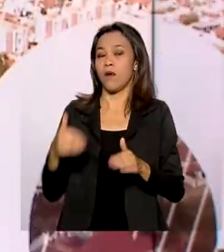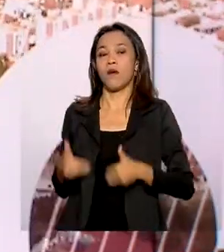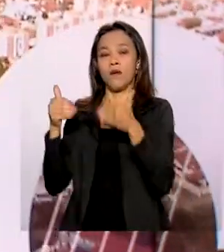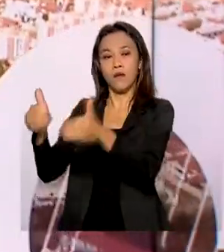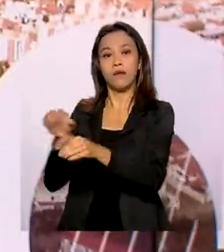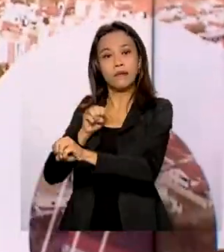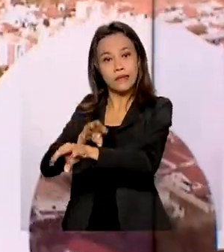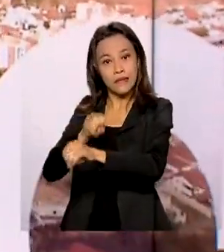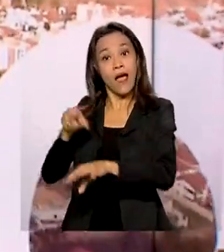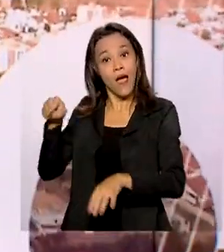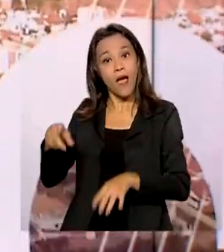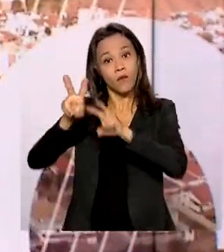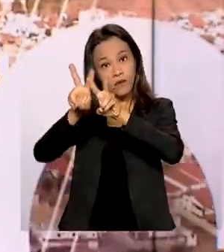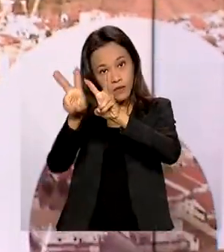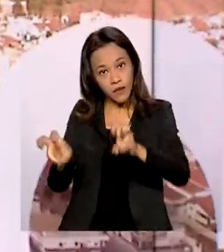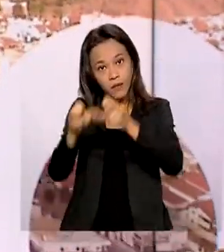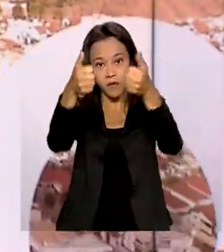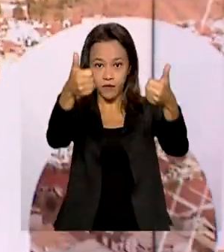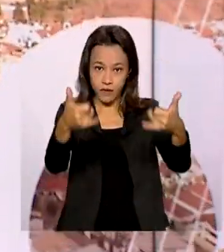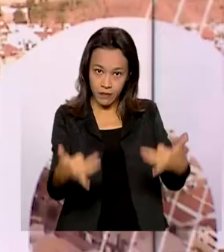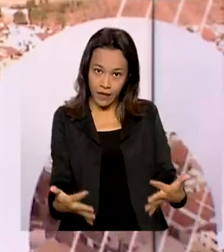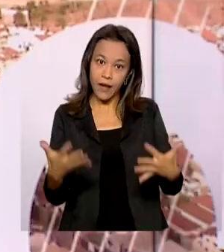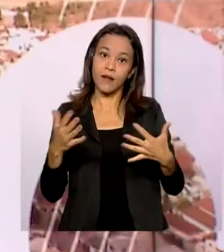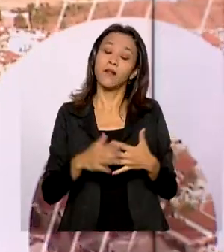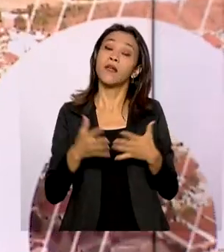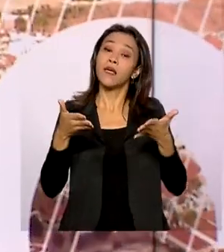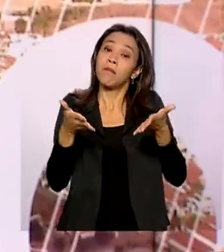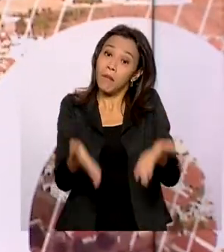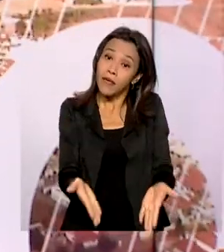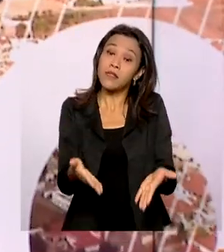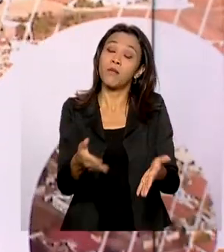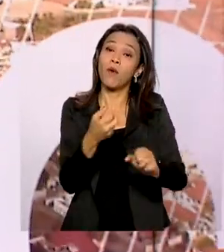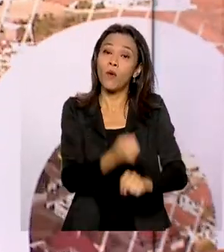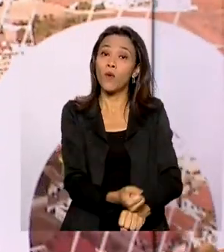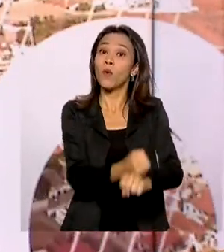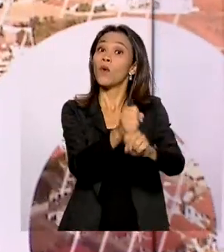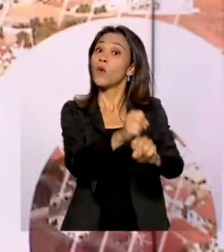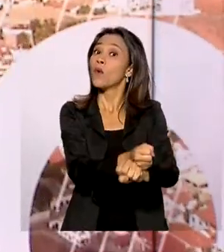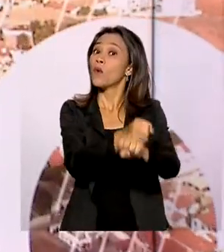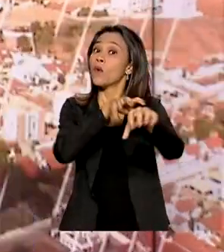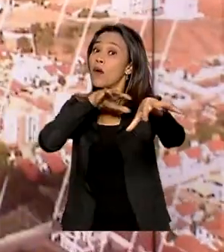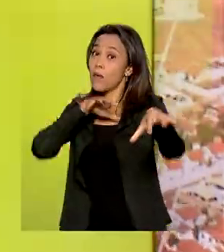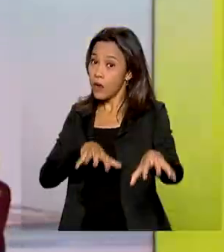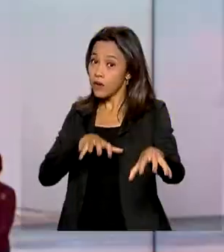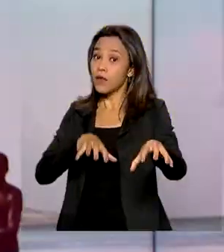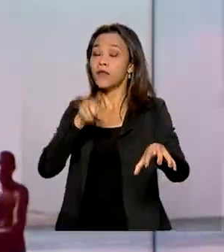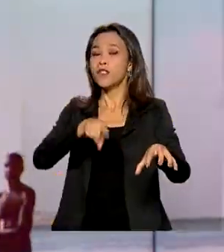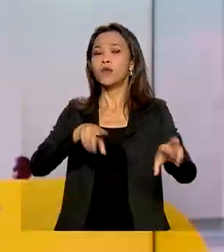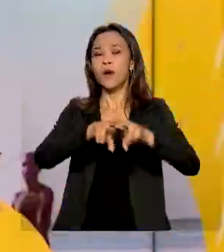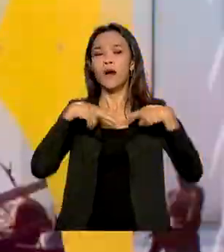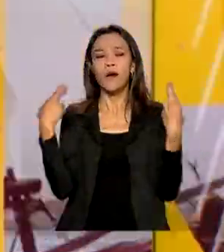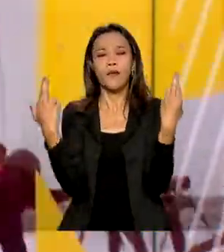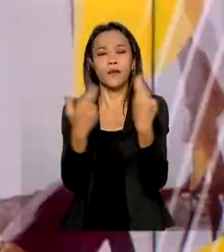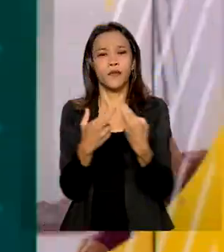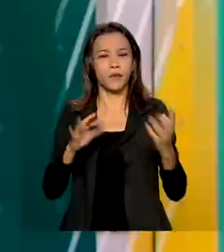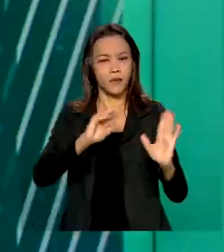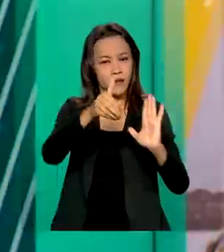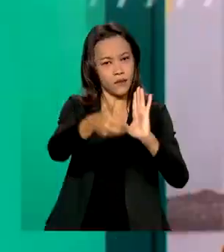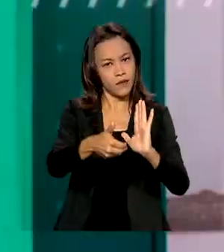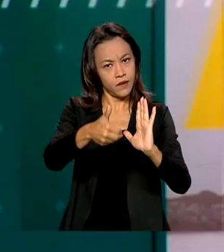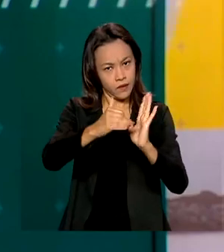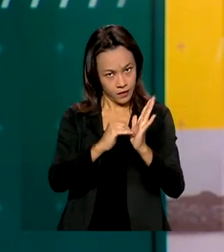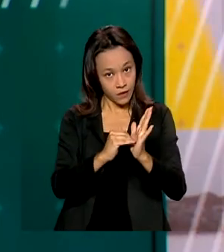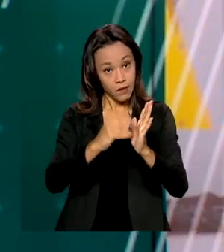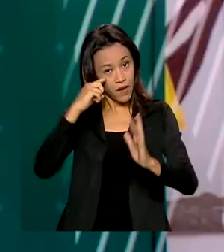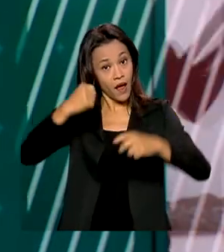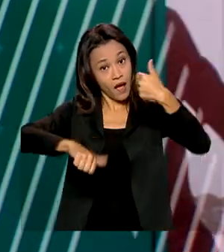abordados pelo ministro da pasta, Milton Ribeiro, que participou de forma remota de uma sessão do Senado Federal para avaliar as ações do governo